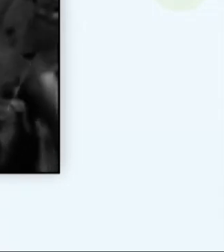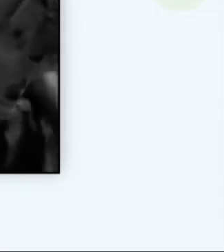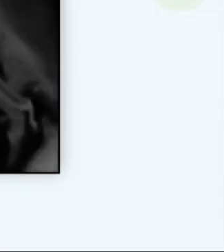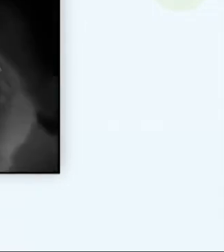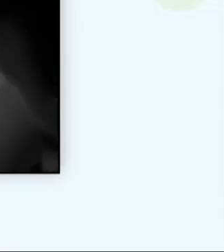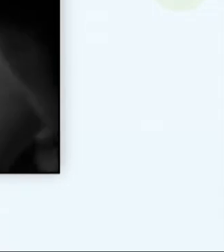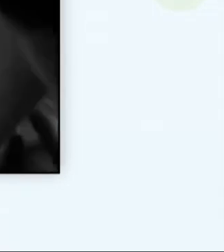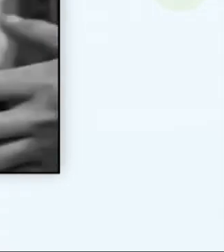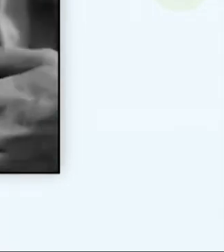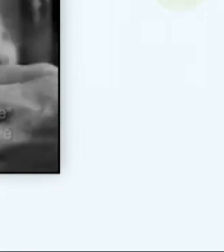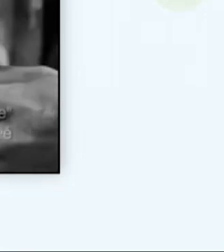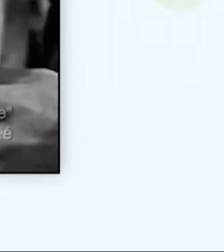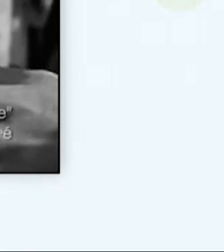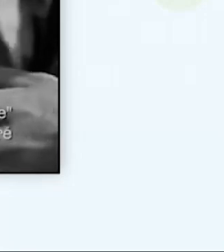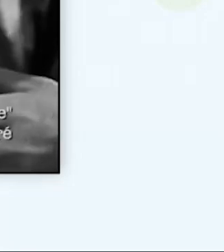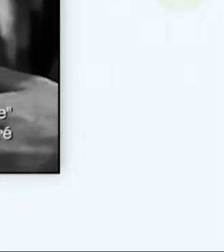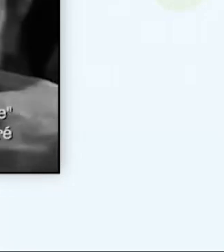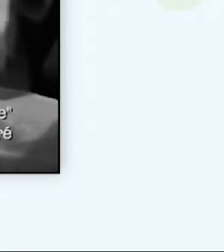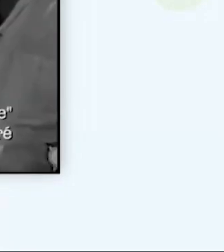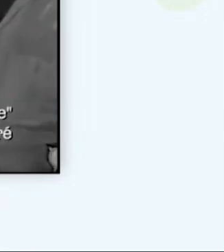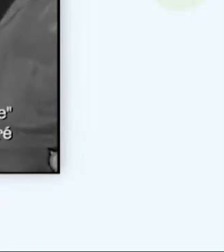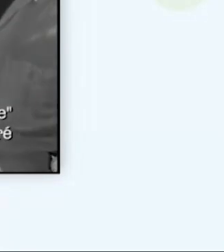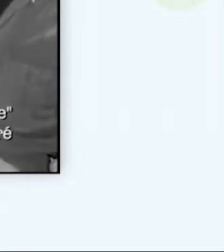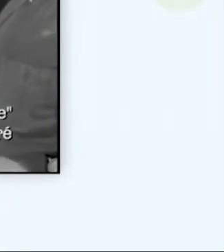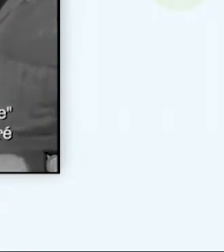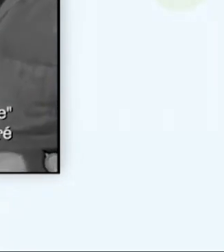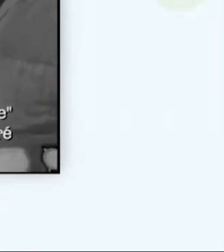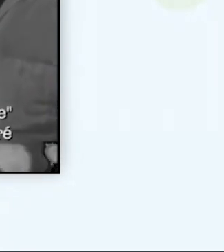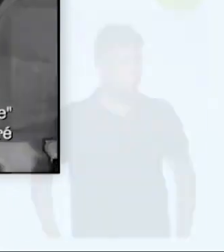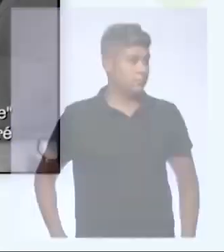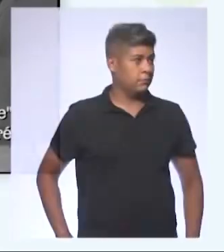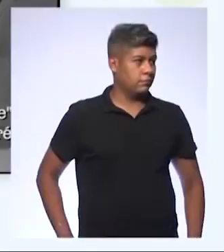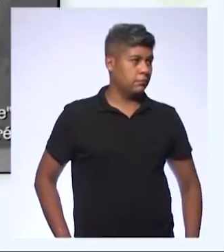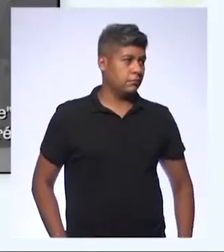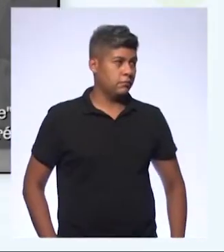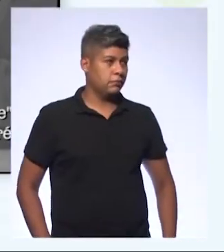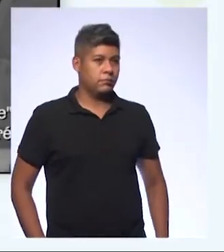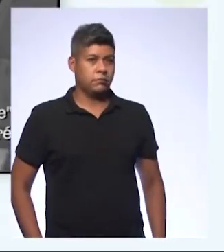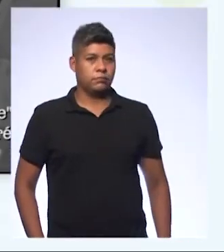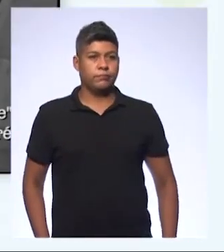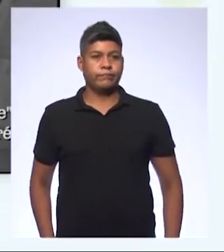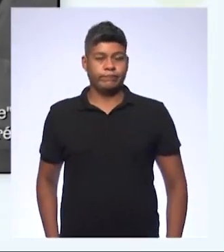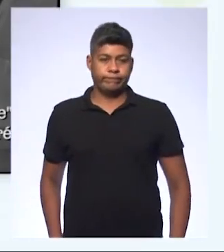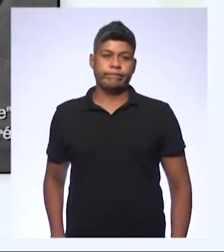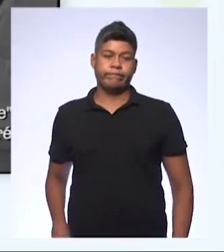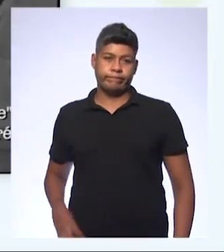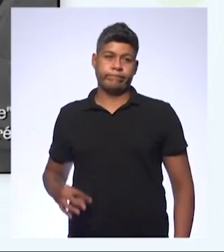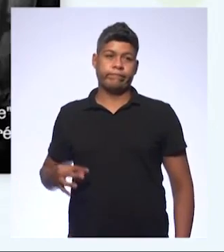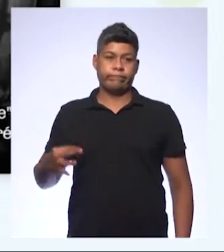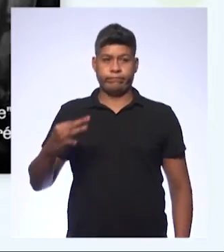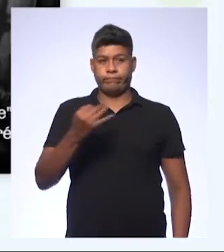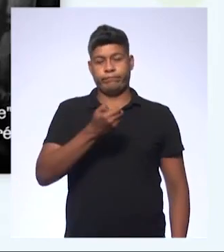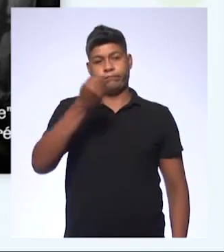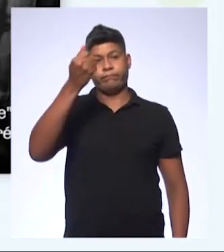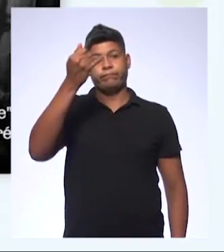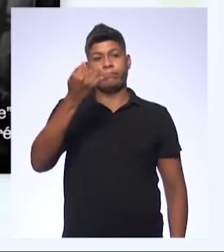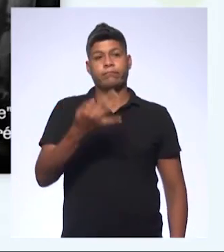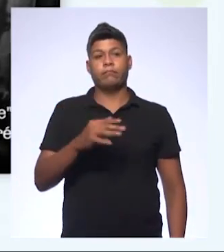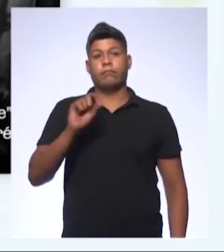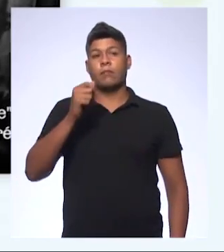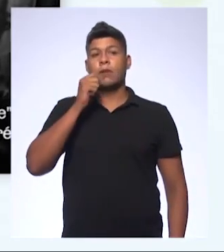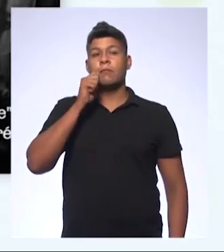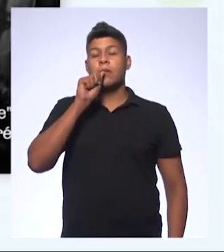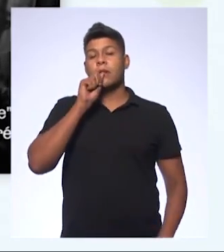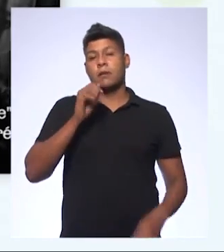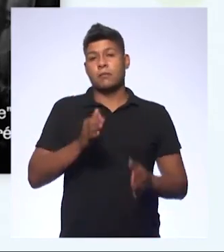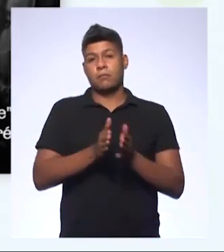Toda tristeza existe, mas a tristeza mais triste, que faz tudo entristecer, é a mãe